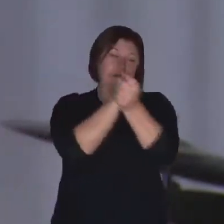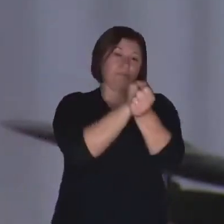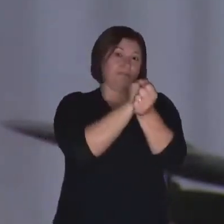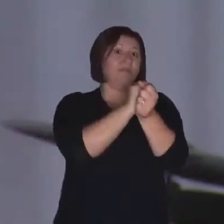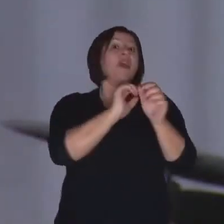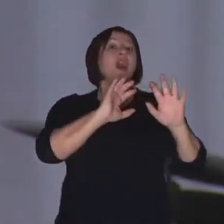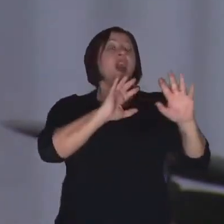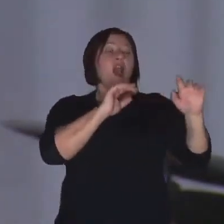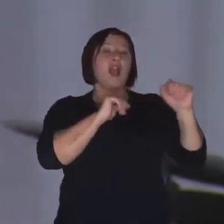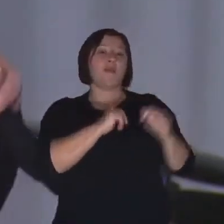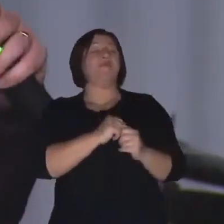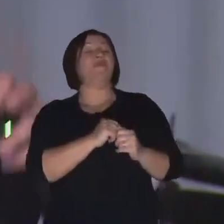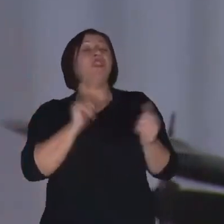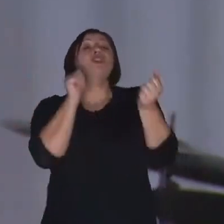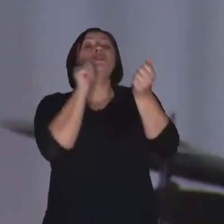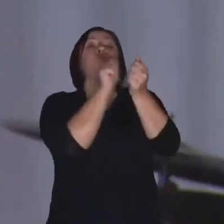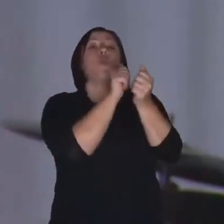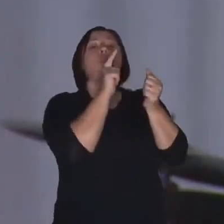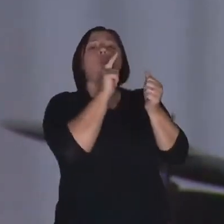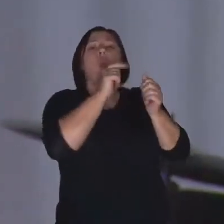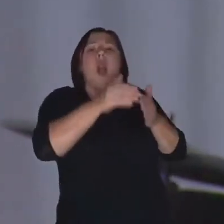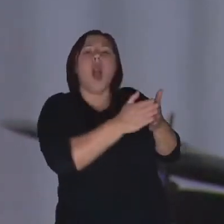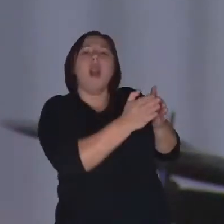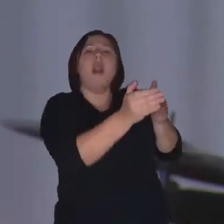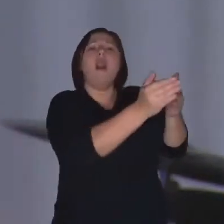Junto aos rios da Babilônia, nós nos sentamos.